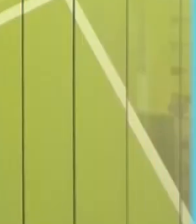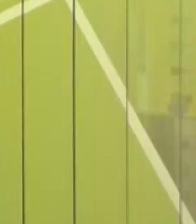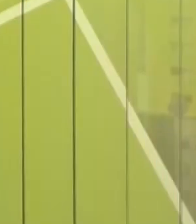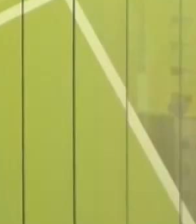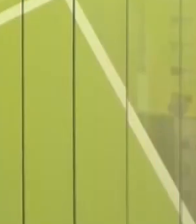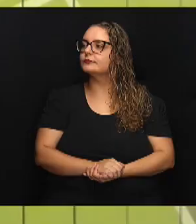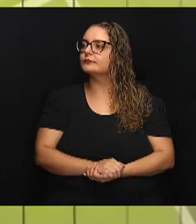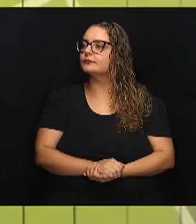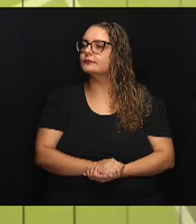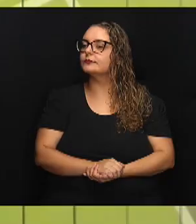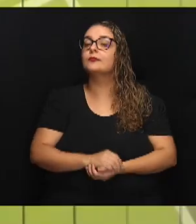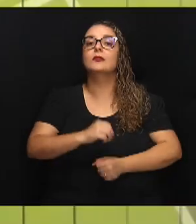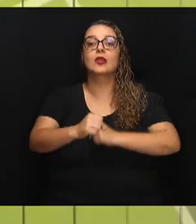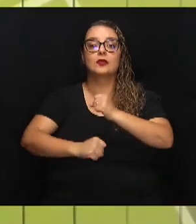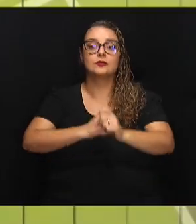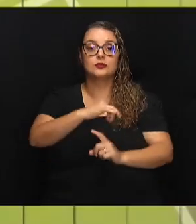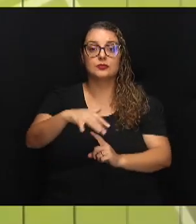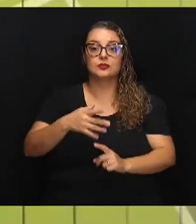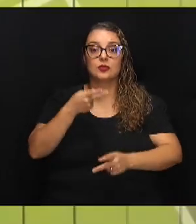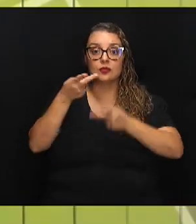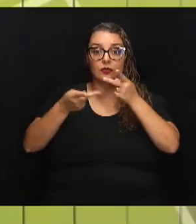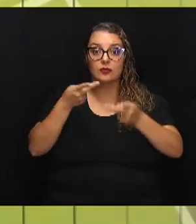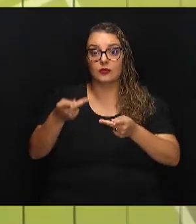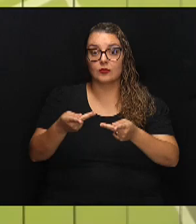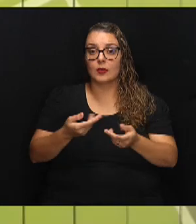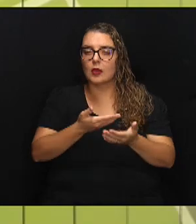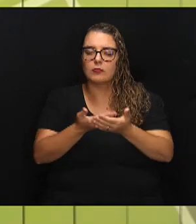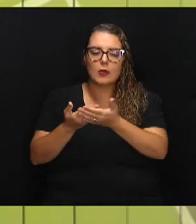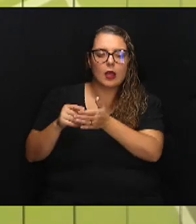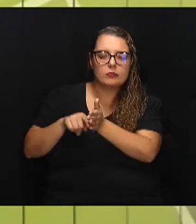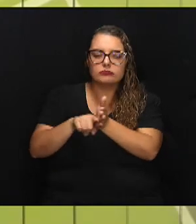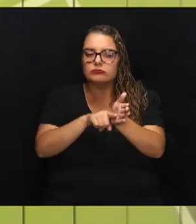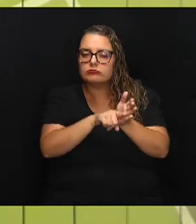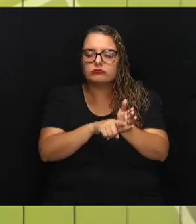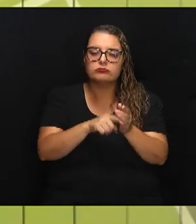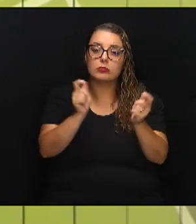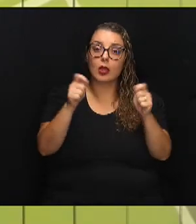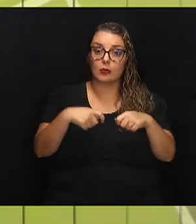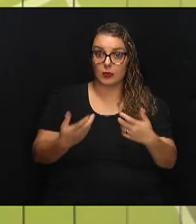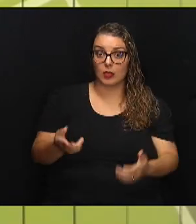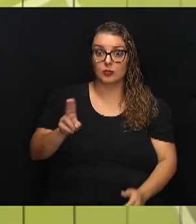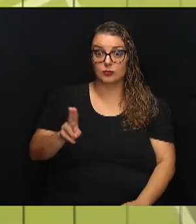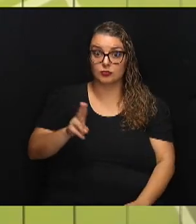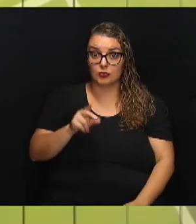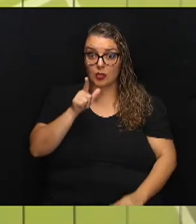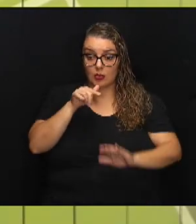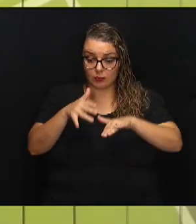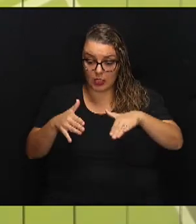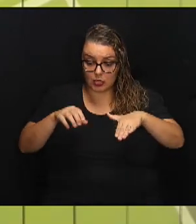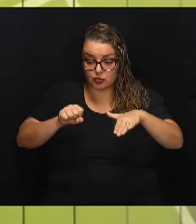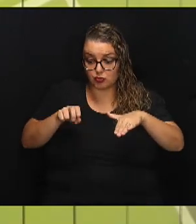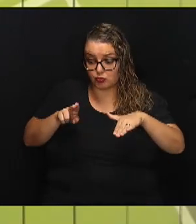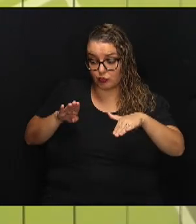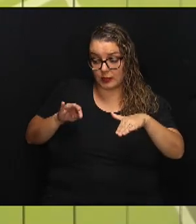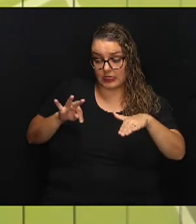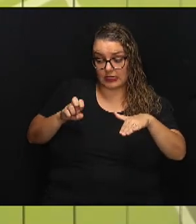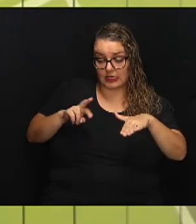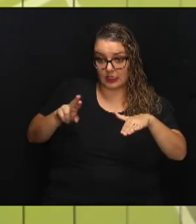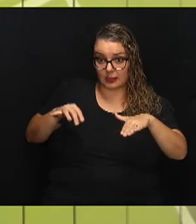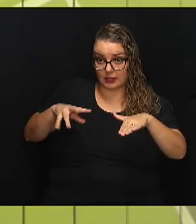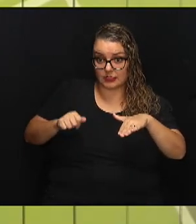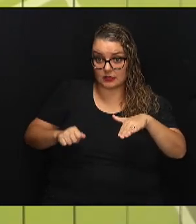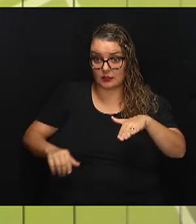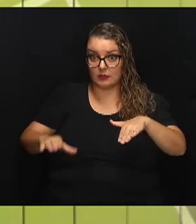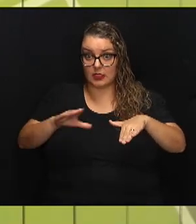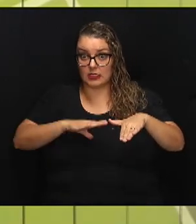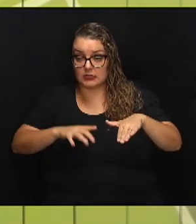E no Giro Ambiental de hoje a gente vai falar sobre um estudo que avalia a possibilidade do uso das águas subterrâneas para o abastecimento das cidades